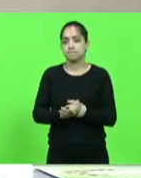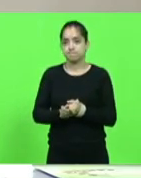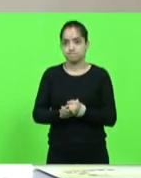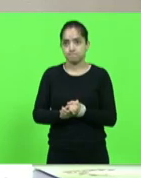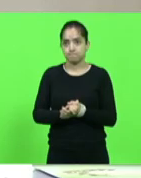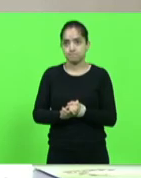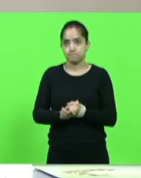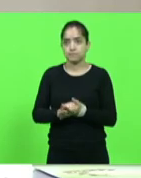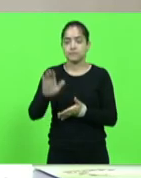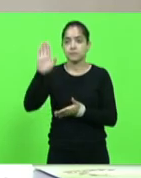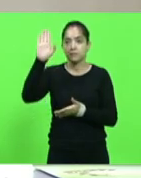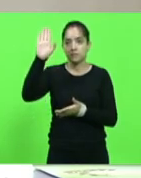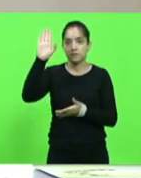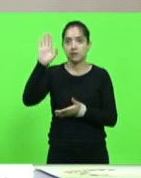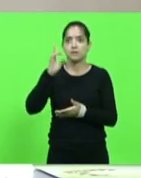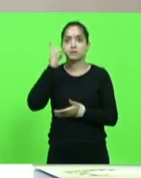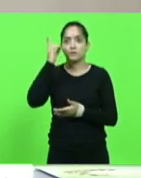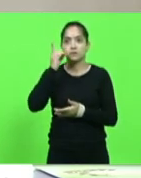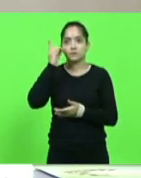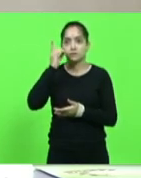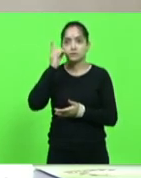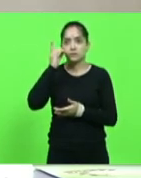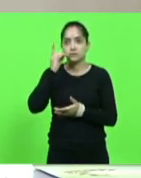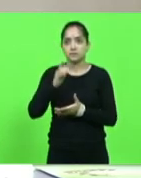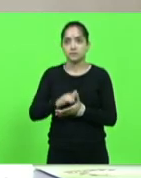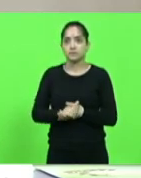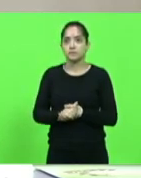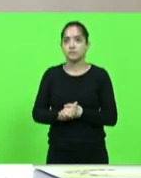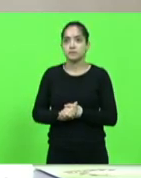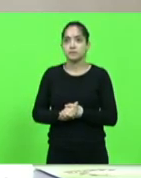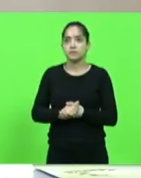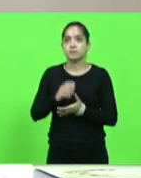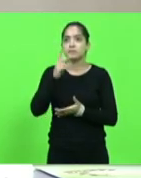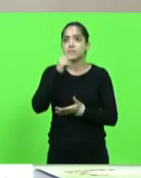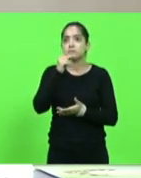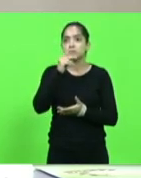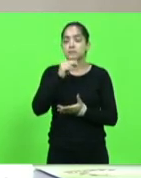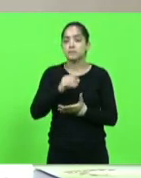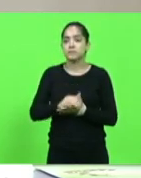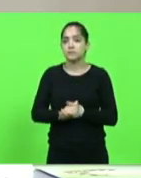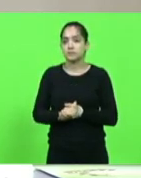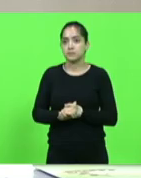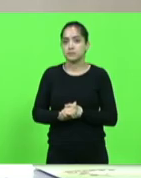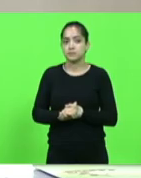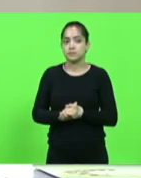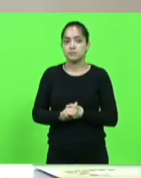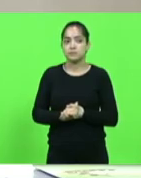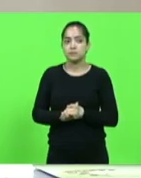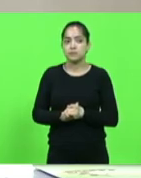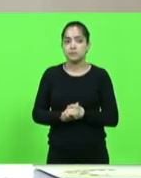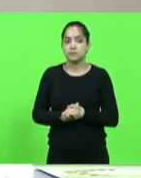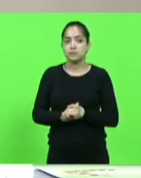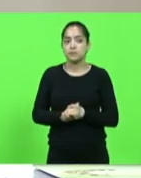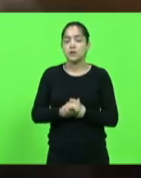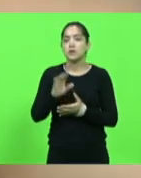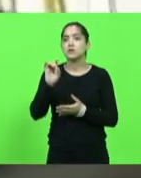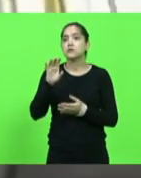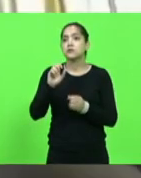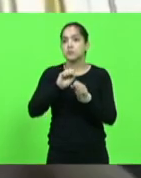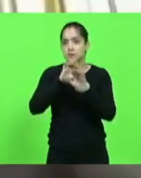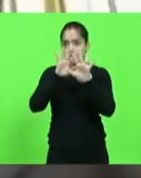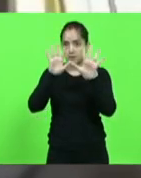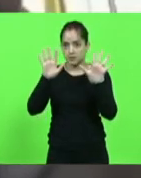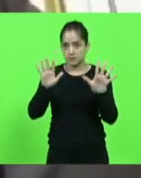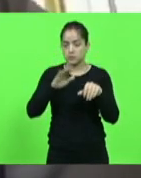presidente. Pois não. Só a palavra está com vossa excelência, deputado Kennedy Nunes. Encerrar? Eu, só para esclarecer, eu já conversei com o deputado